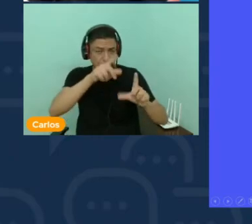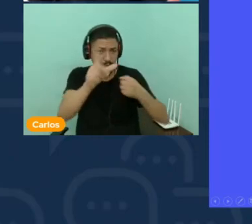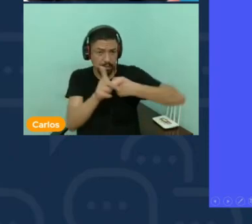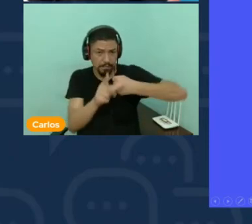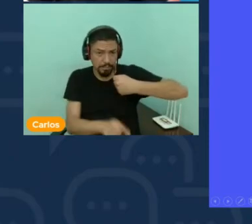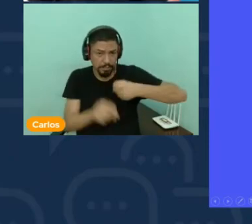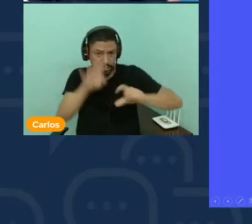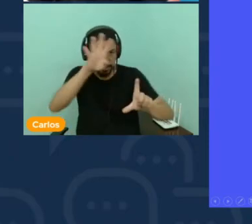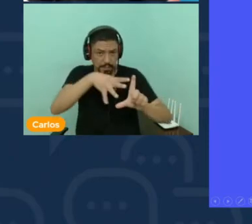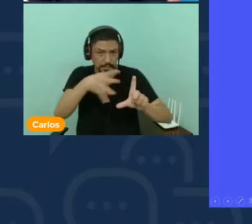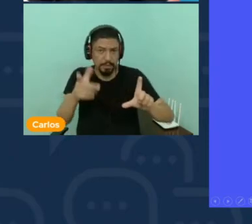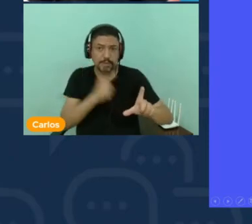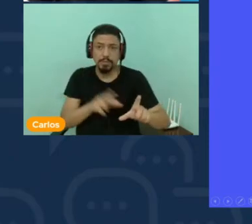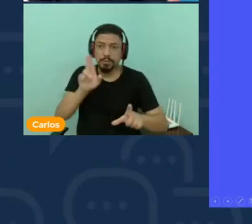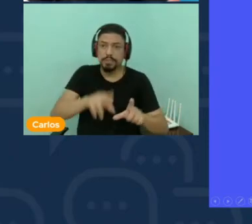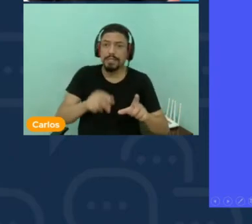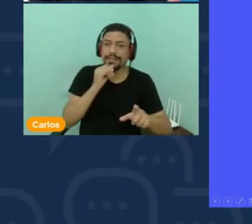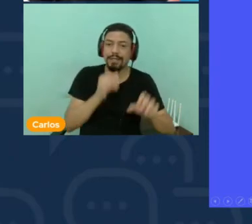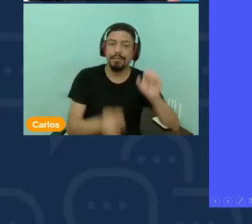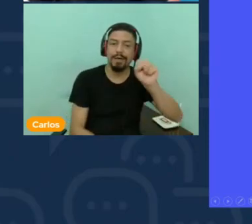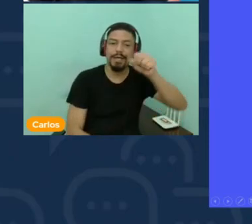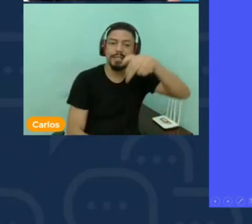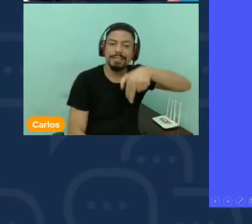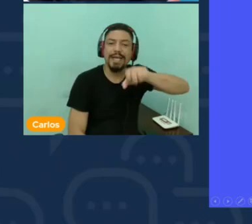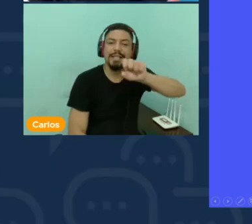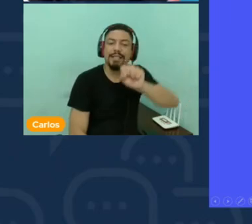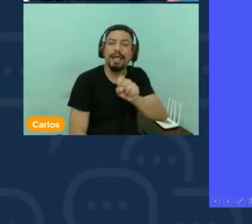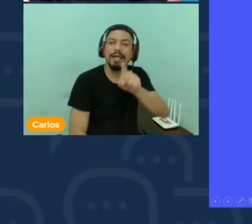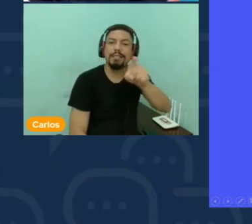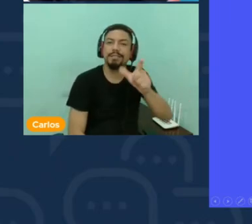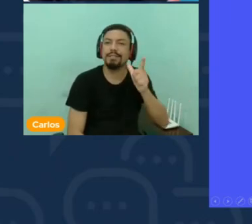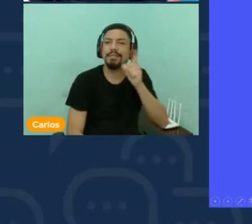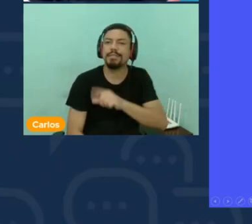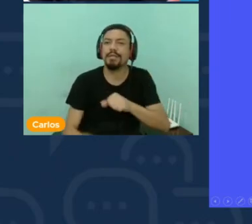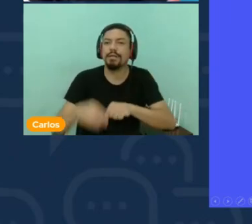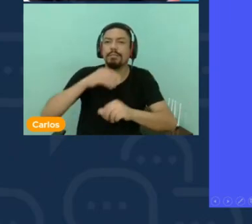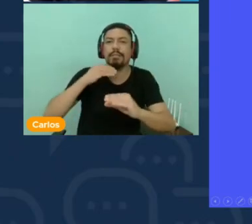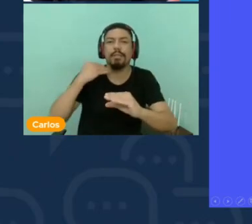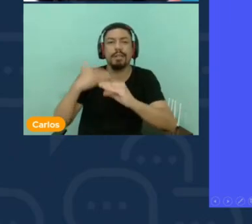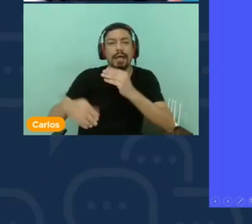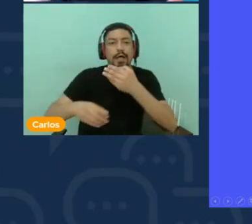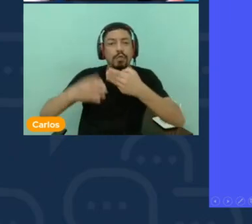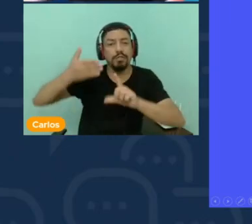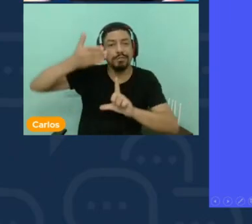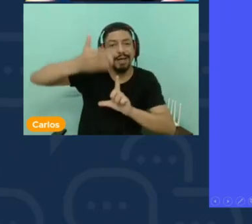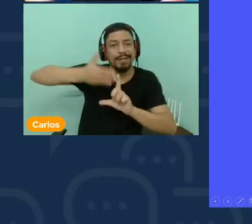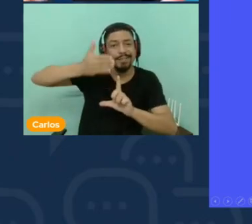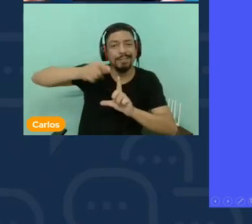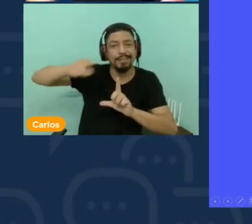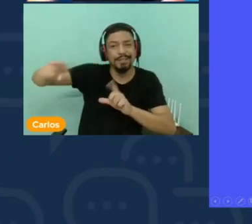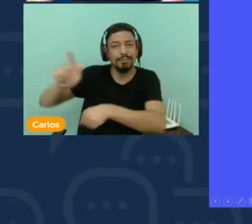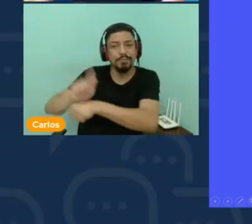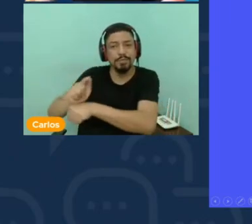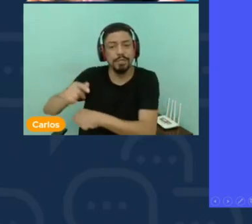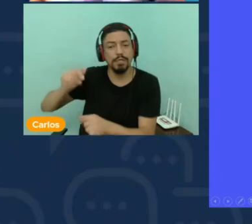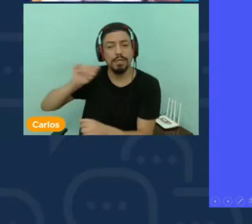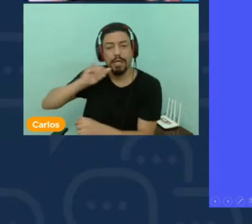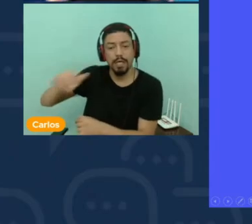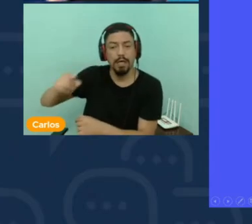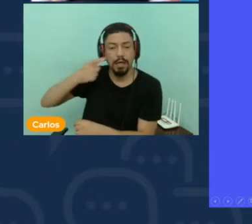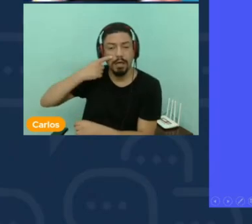ele pode usar o Amazon SNS para mandar uma notificação lá para o seu gerente, dizendo assim,